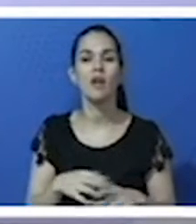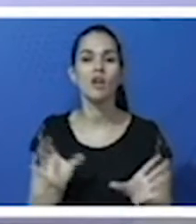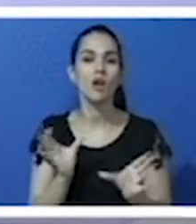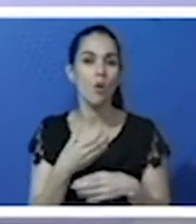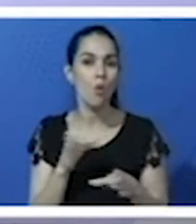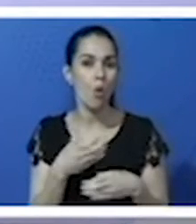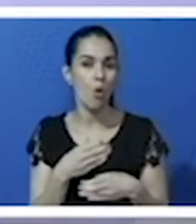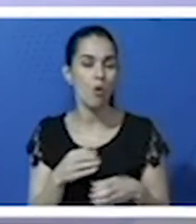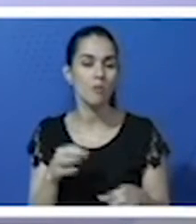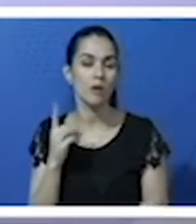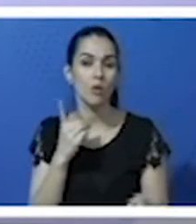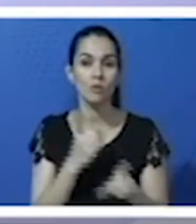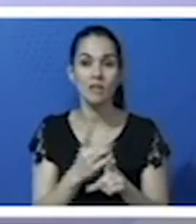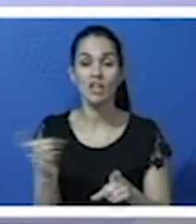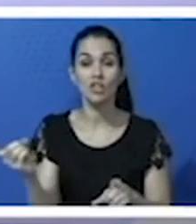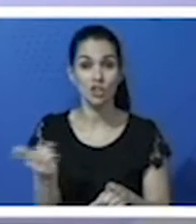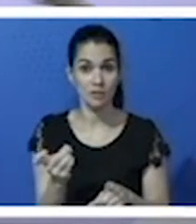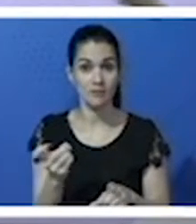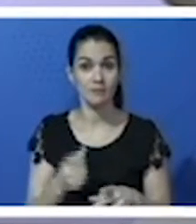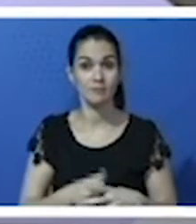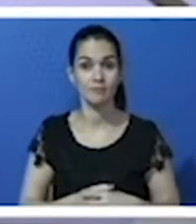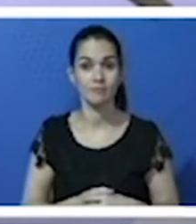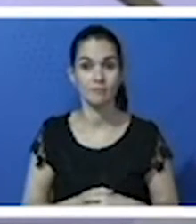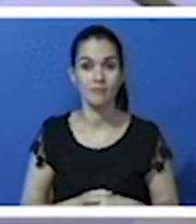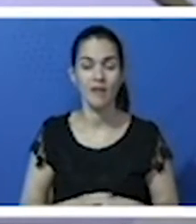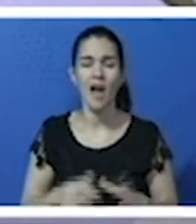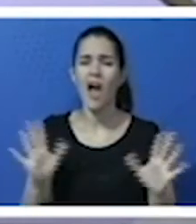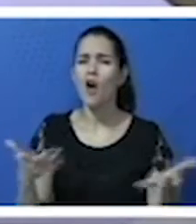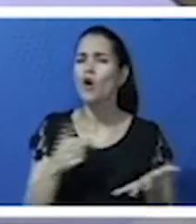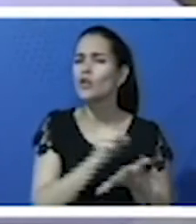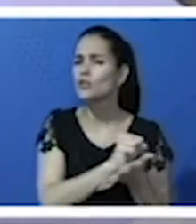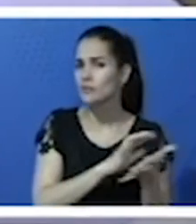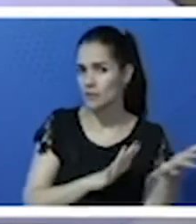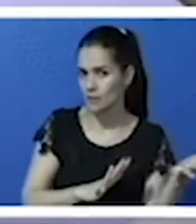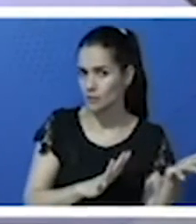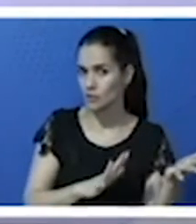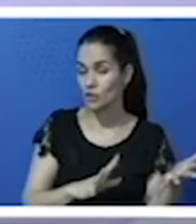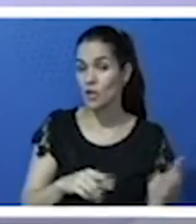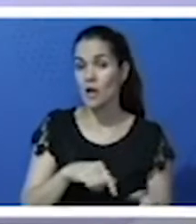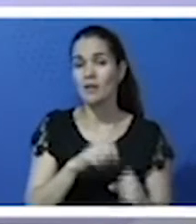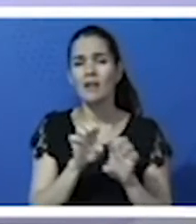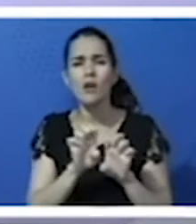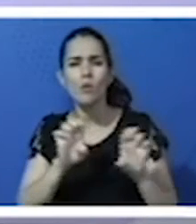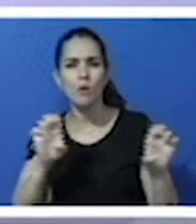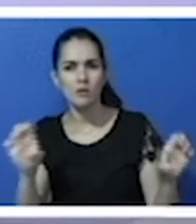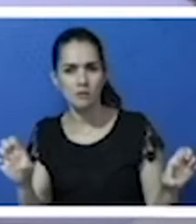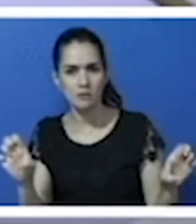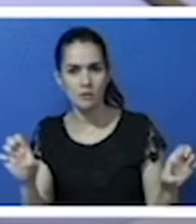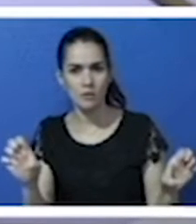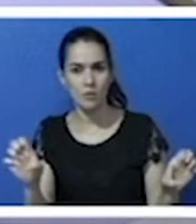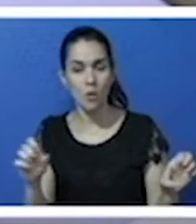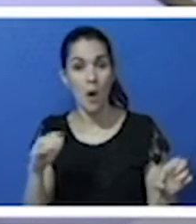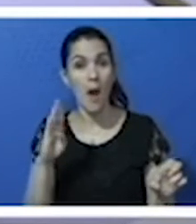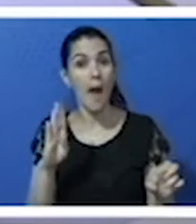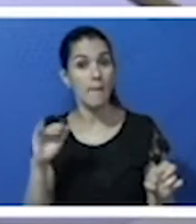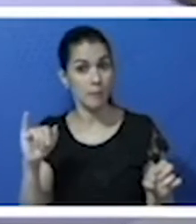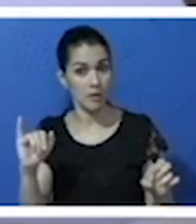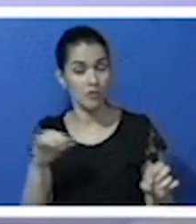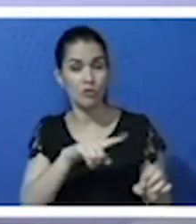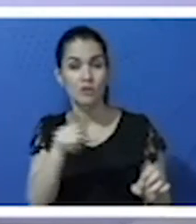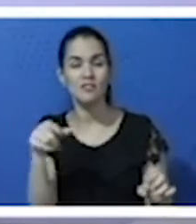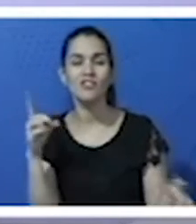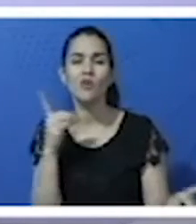resolveu para encontrar o valor de x. Um exercício. Das equações biquadradas abaixo, encontre o valor de